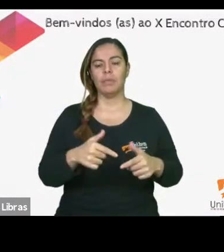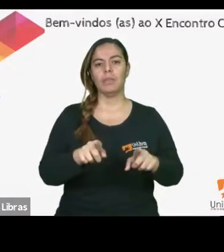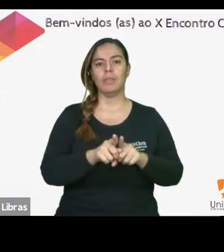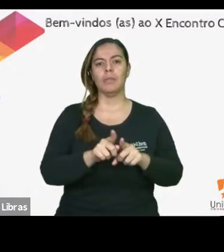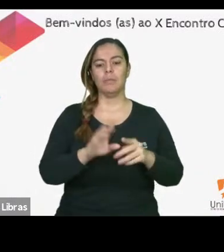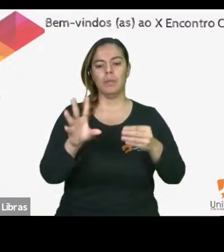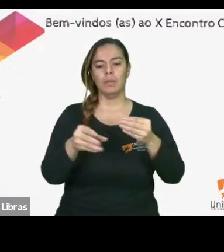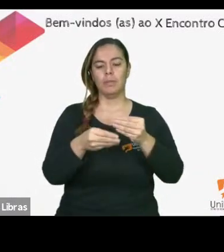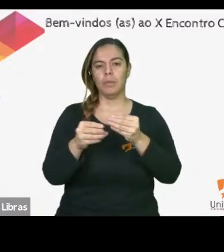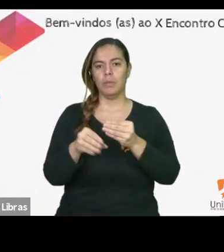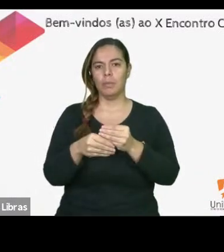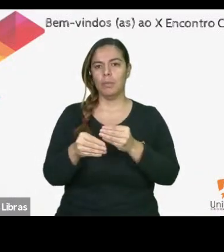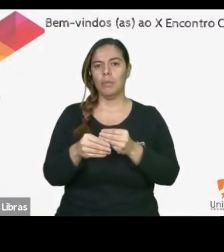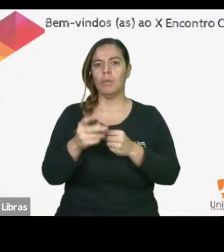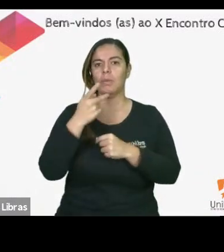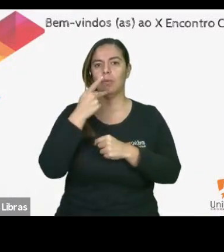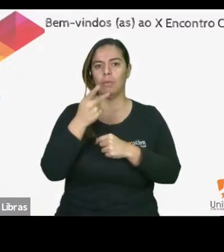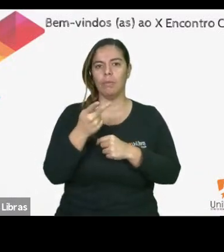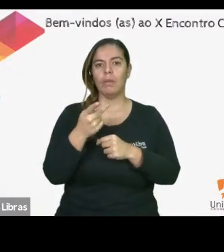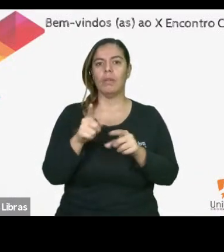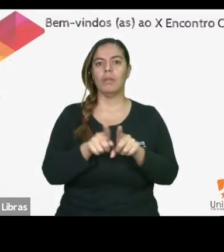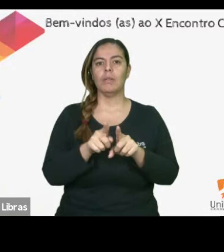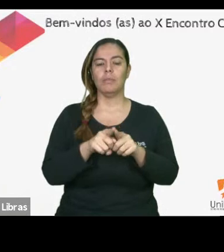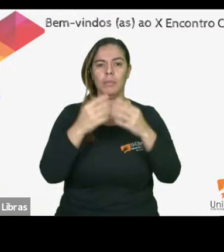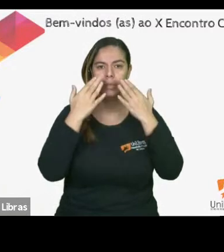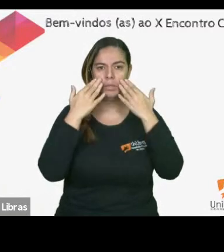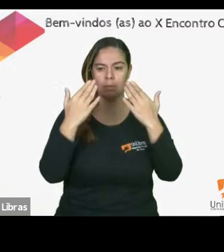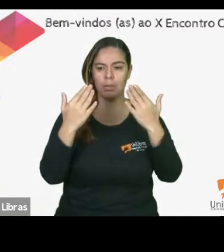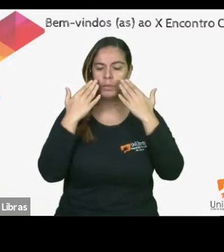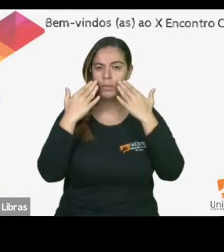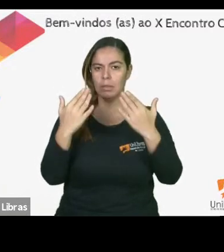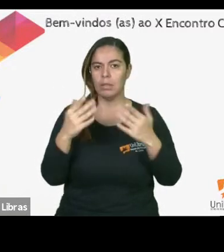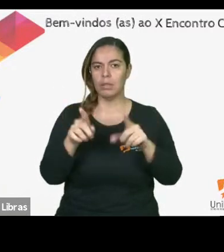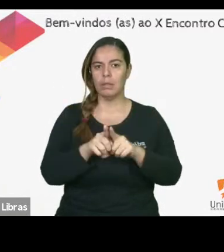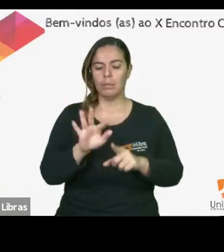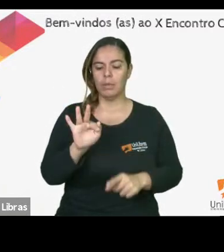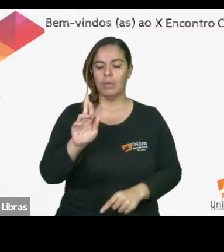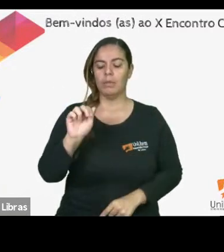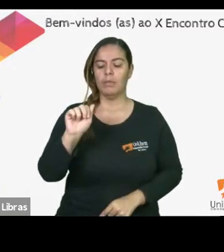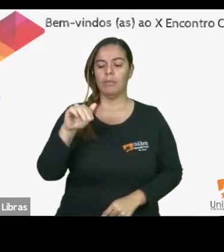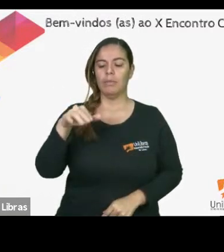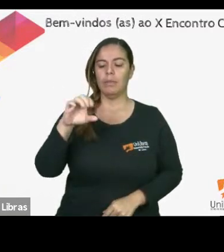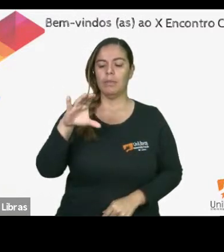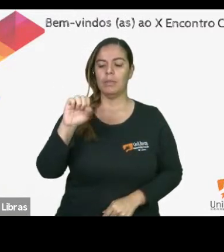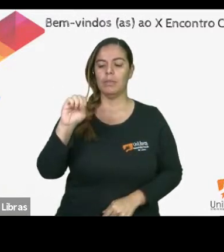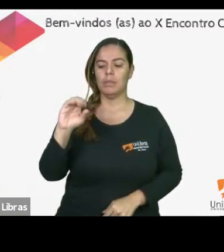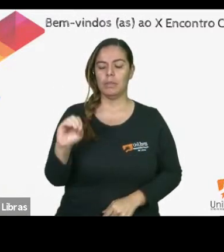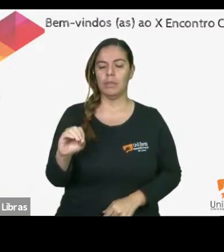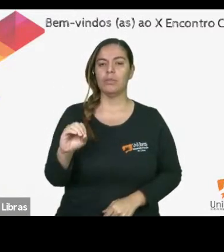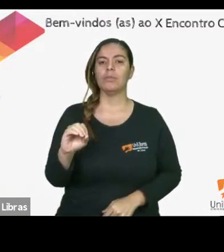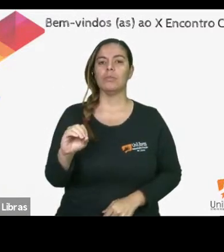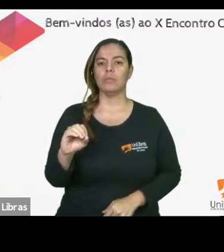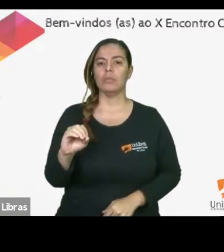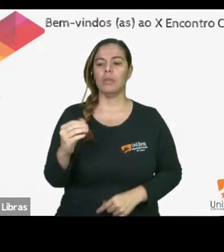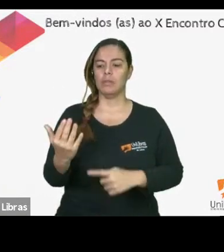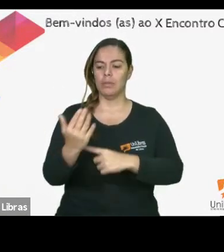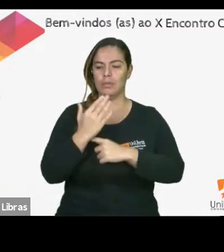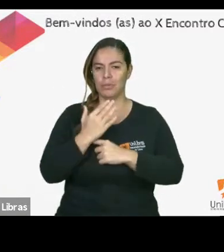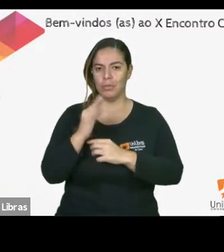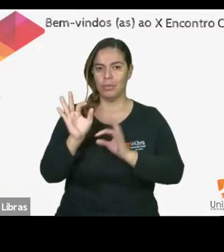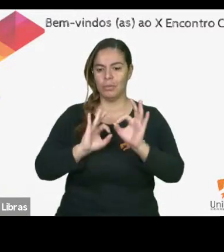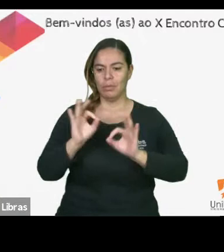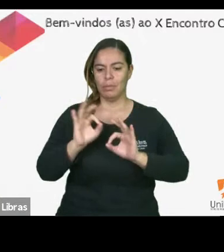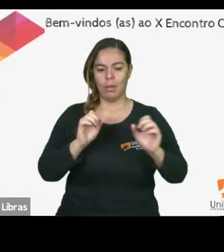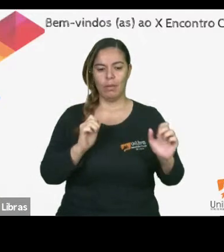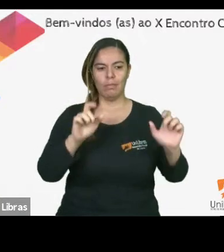observações que se apresentaram e que o Francisco nos ajudando aqui a